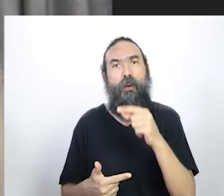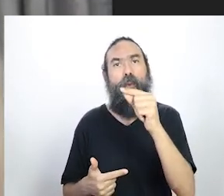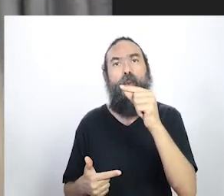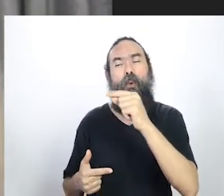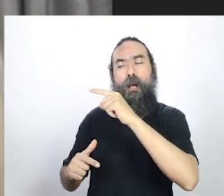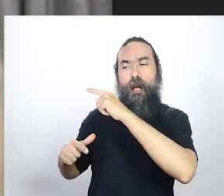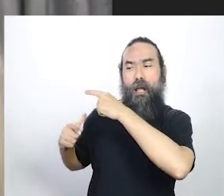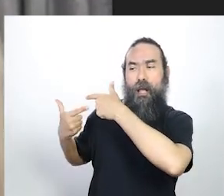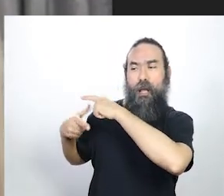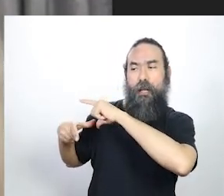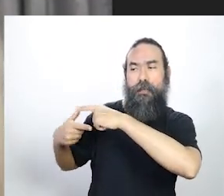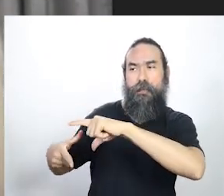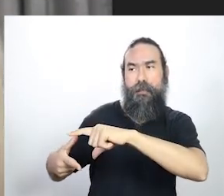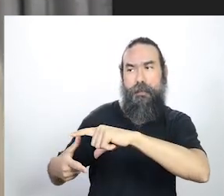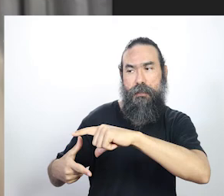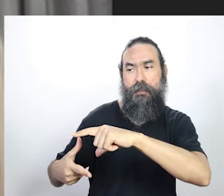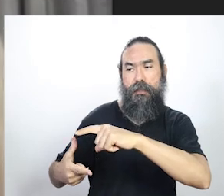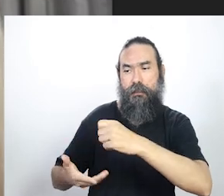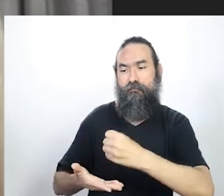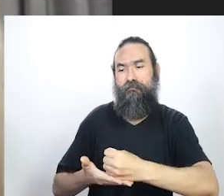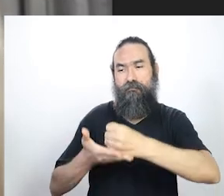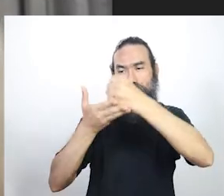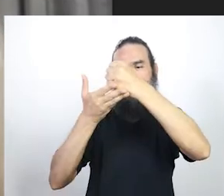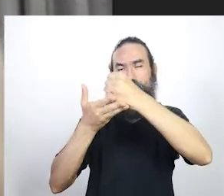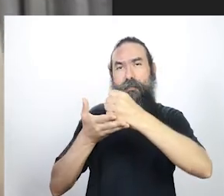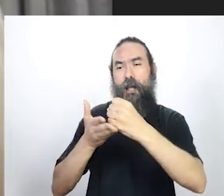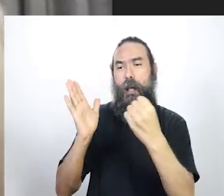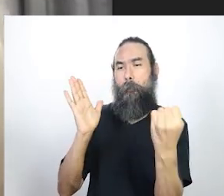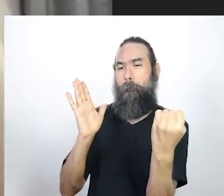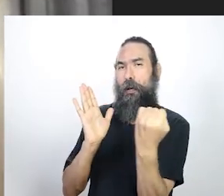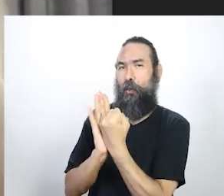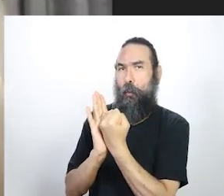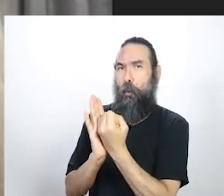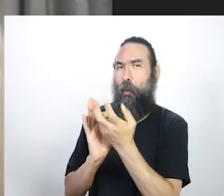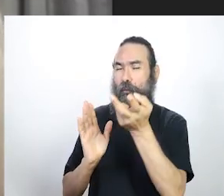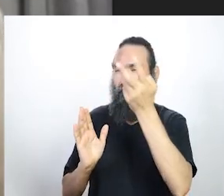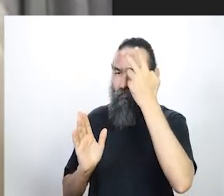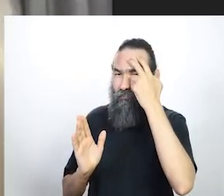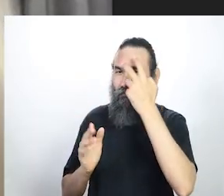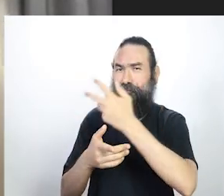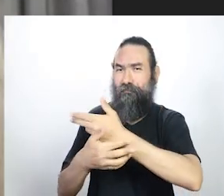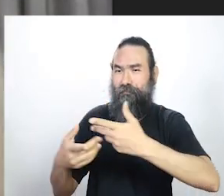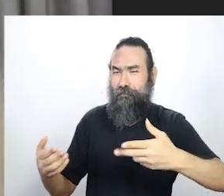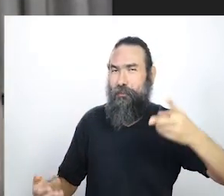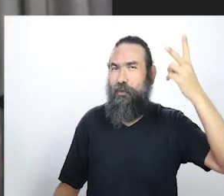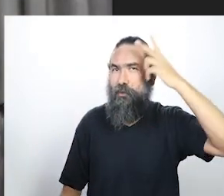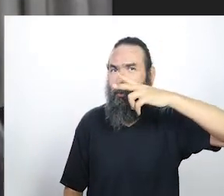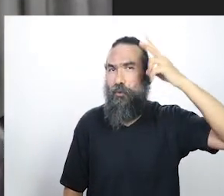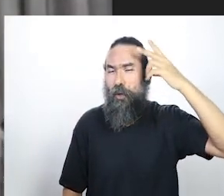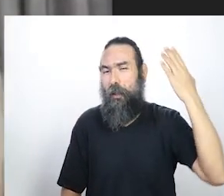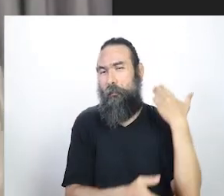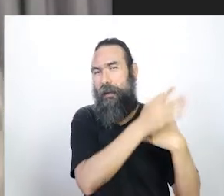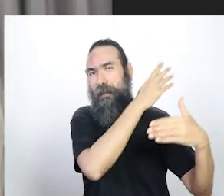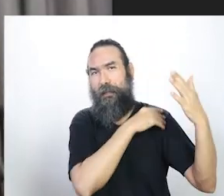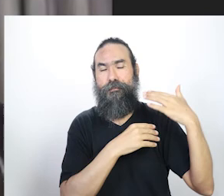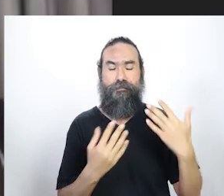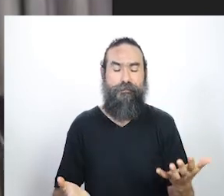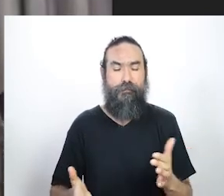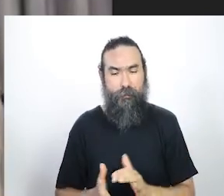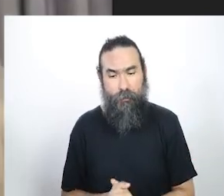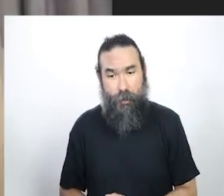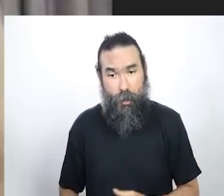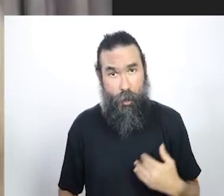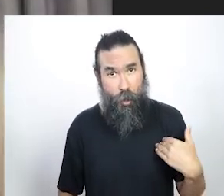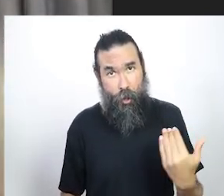esse significado ancestral dos patrimônios, da história, das histórias orais, enfim. Então,